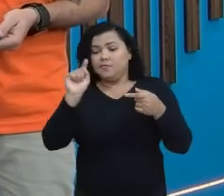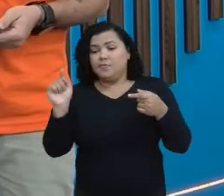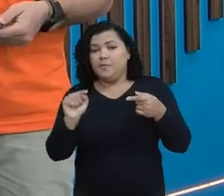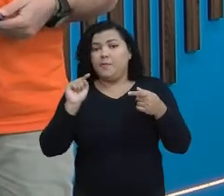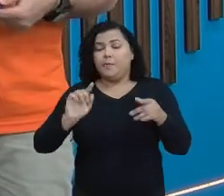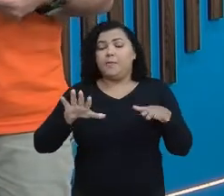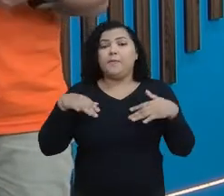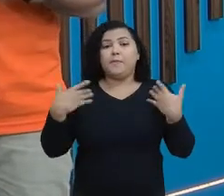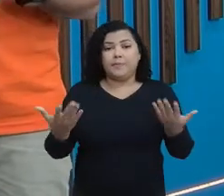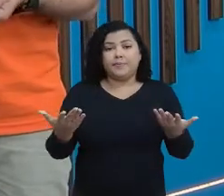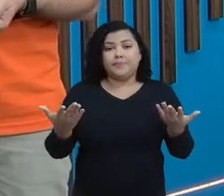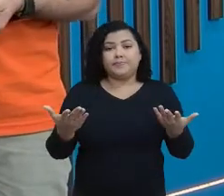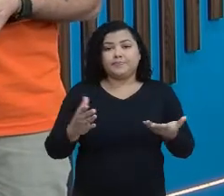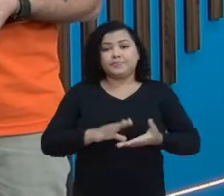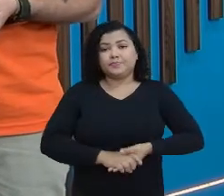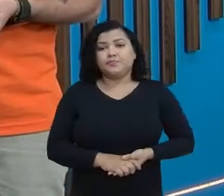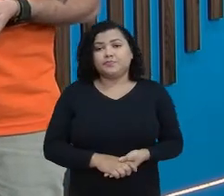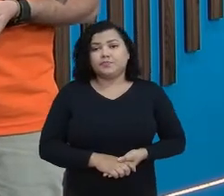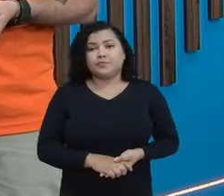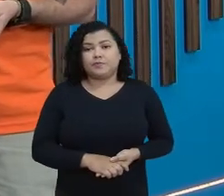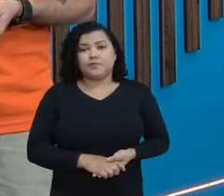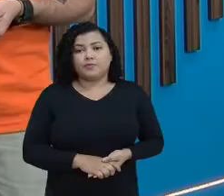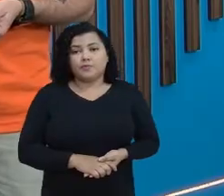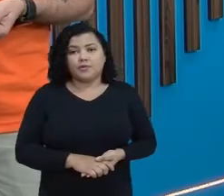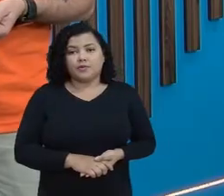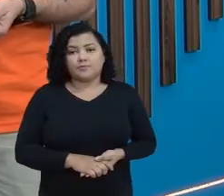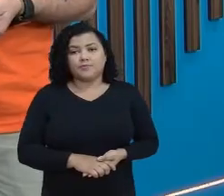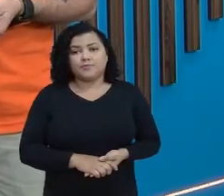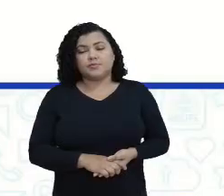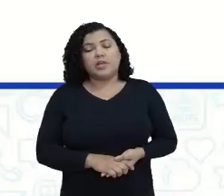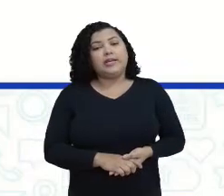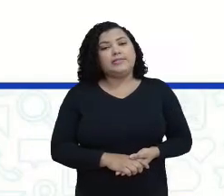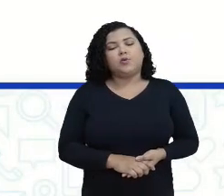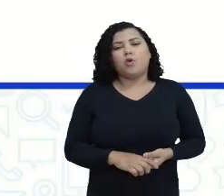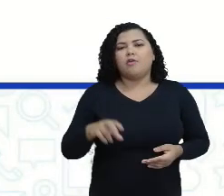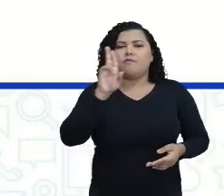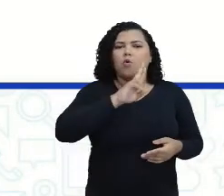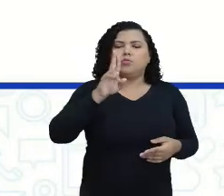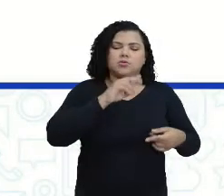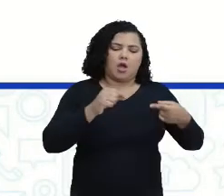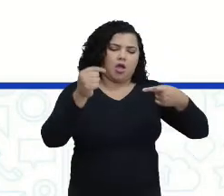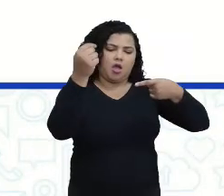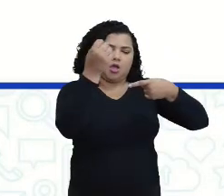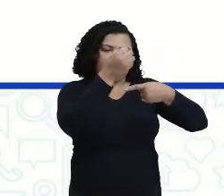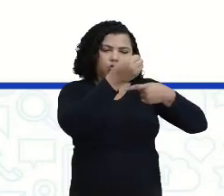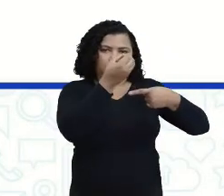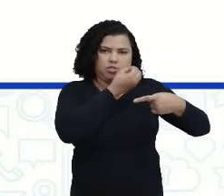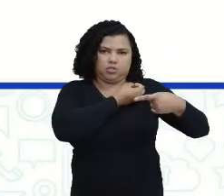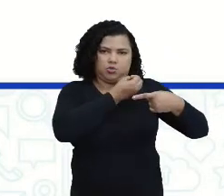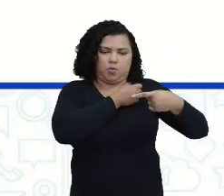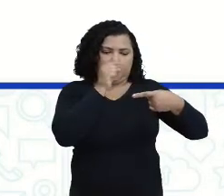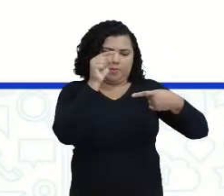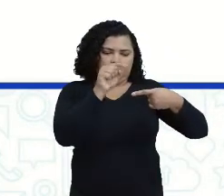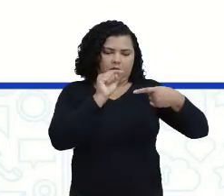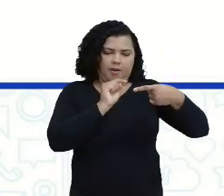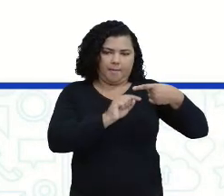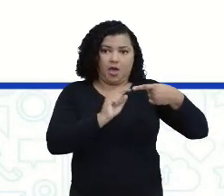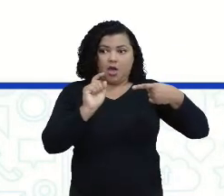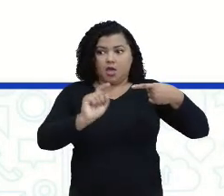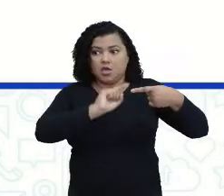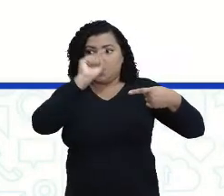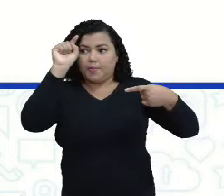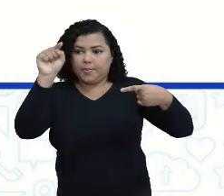interrogação, ele vai ser dado em função daqueles outros 3 valores que eu já conheço. Então, aquelas